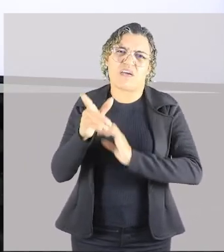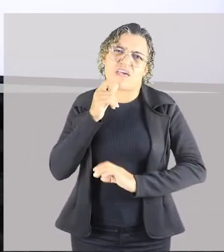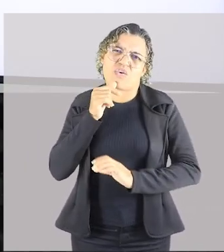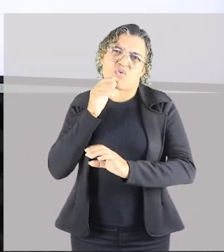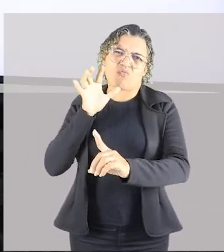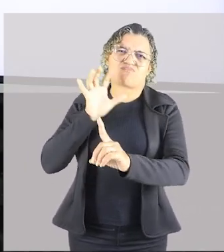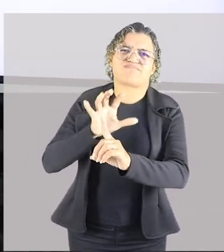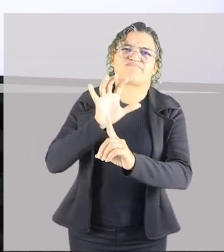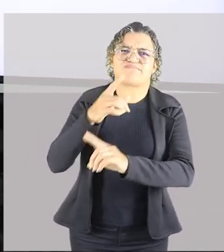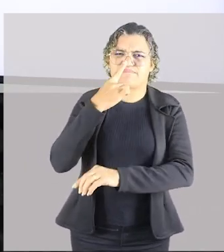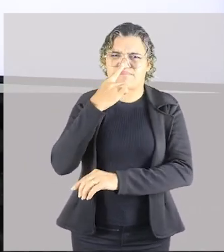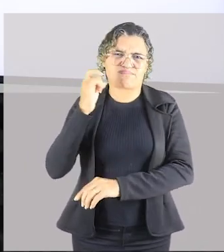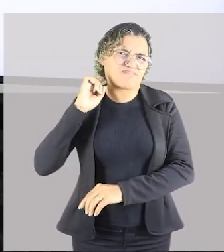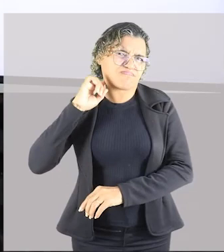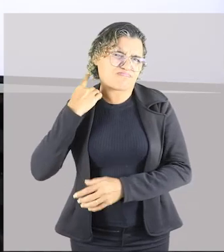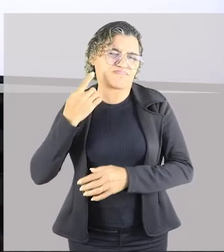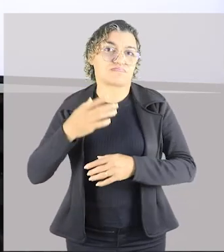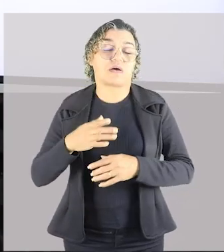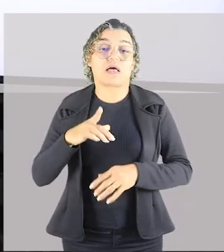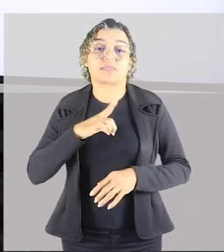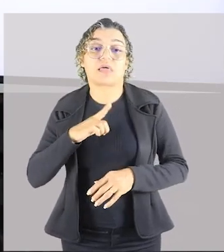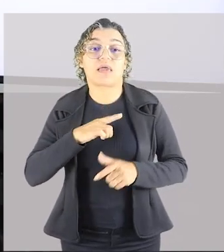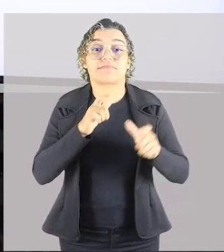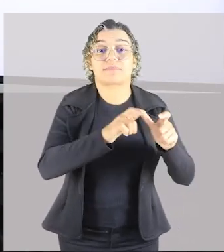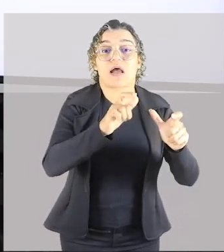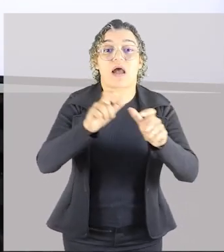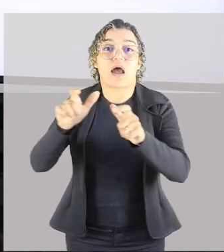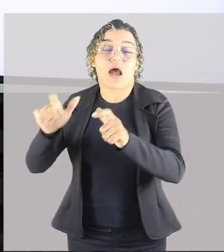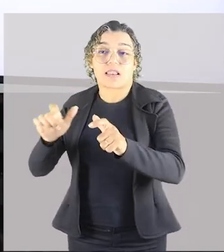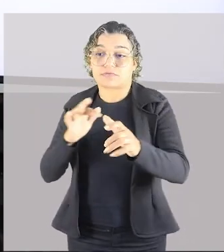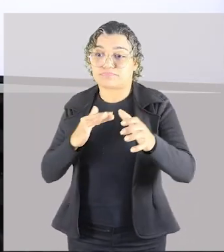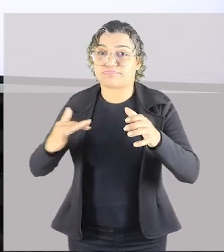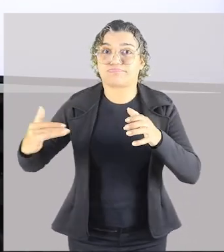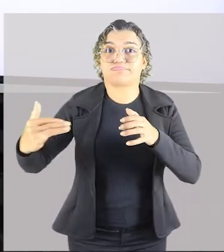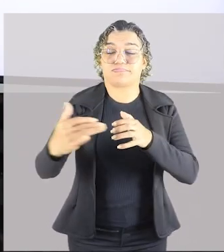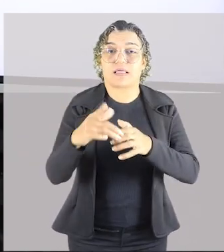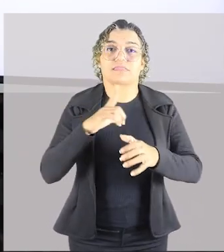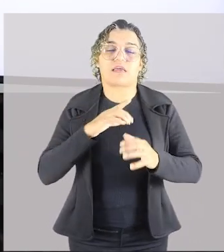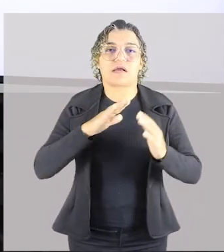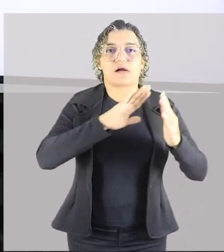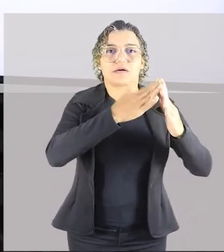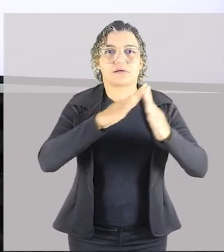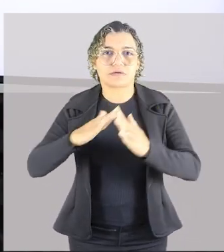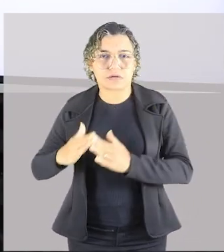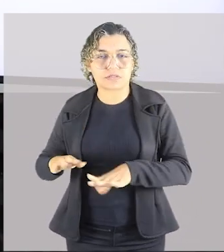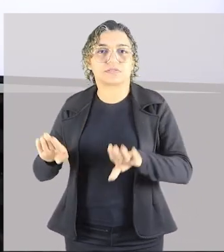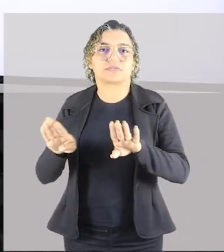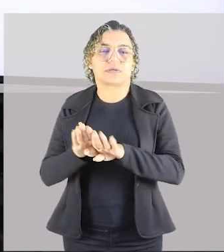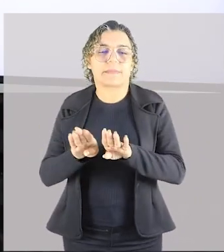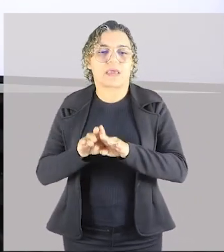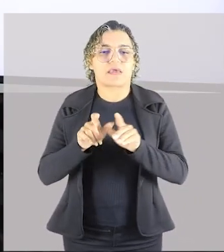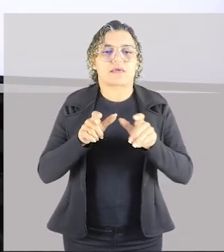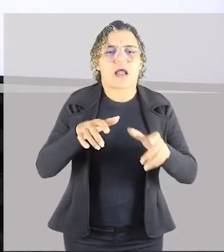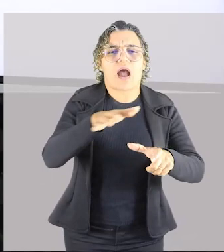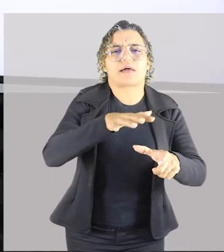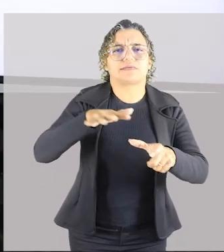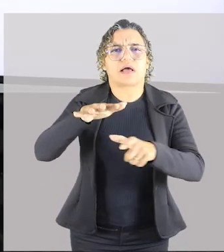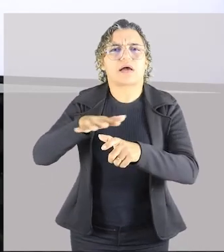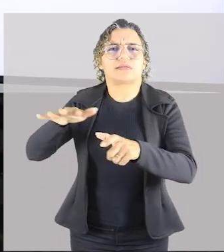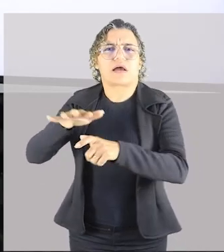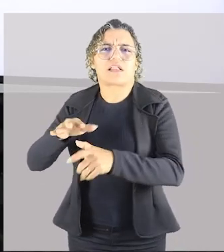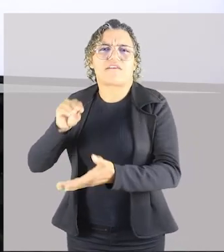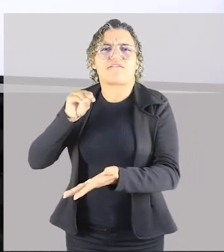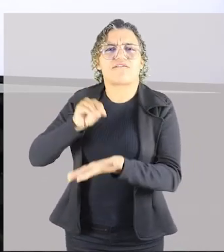ocorrendo de forma desordenada, o surgimento de áreas periféricas, de favelas, tá certo? Áreas onde tu tem a ausência, né,